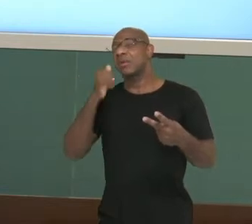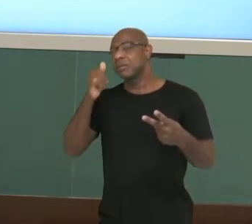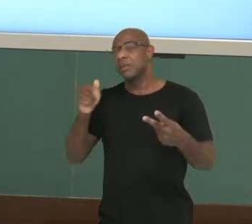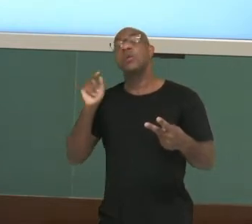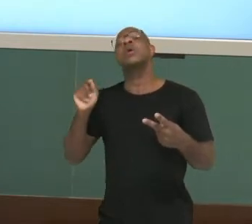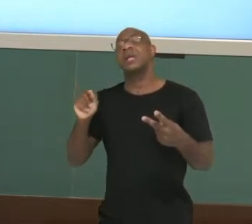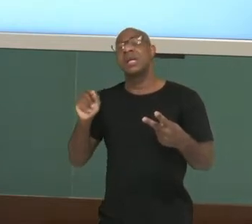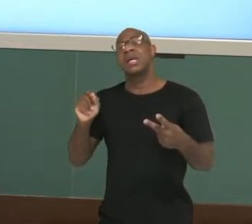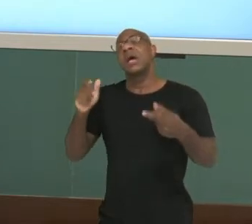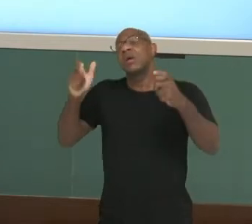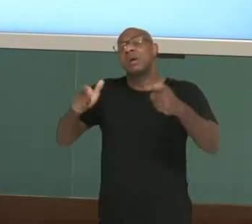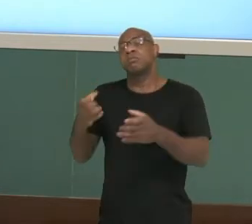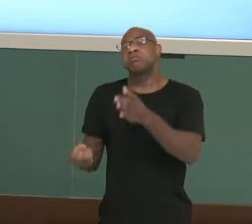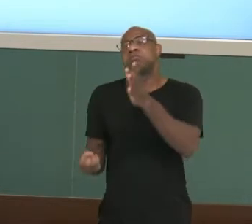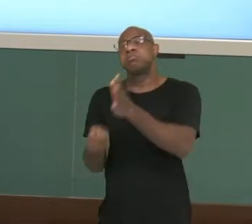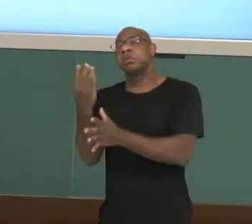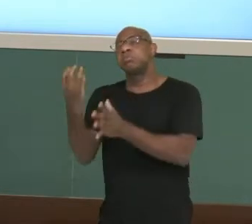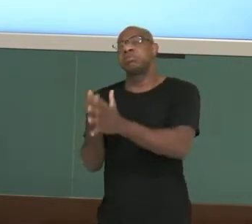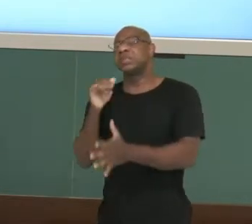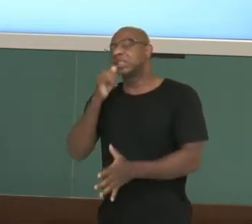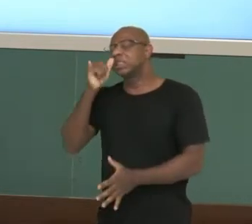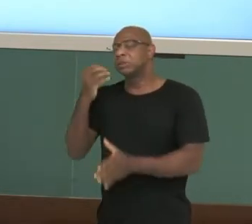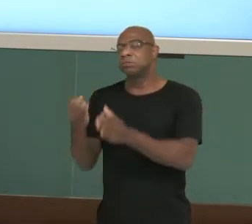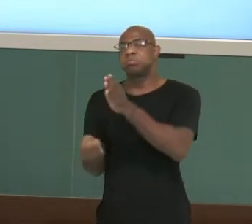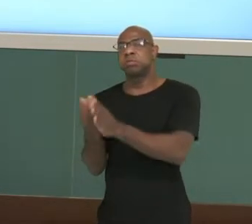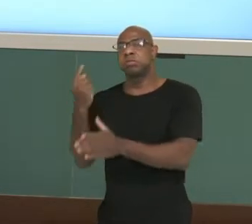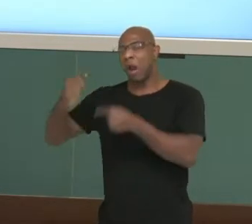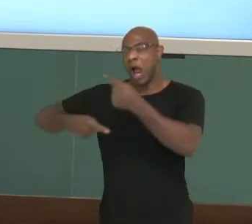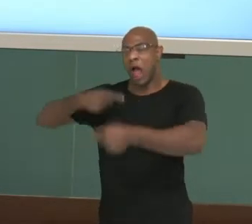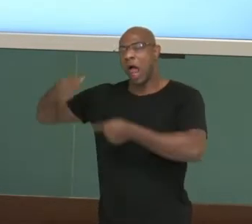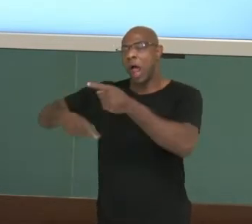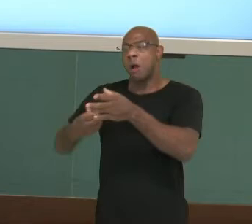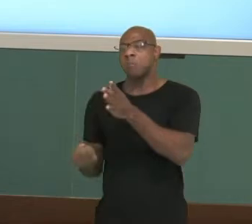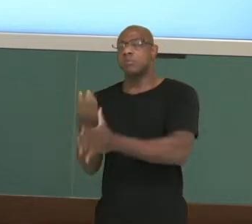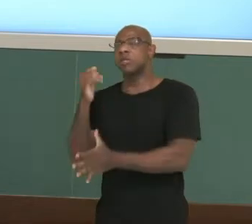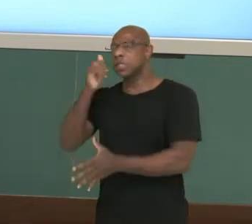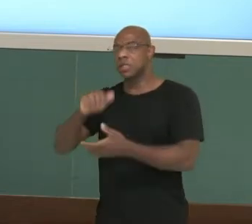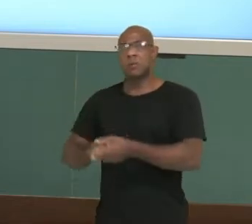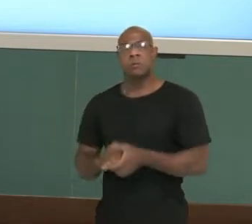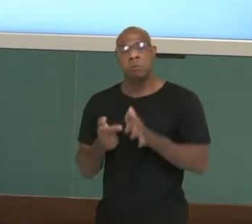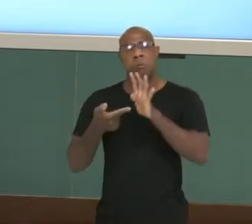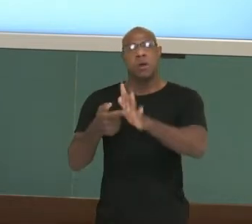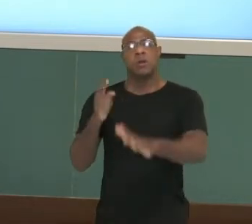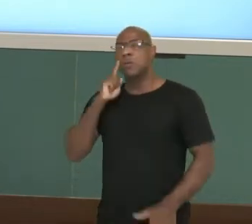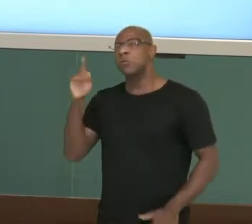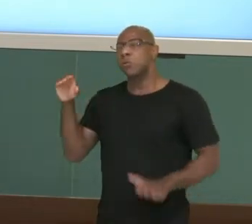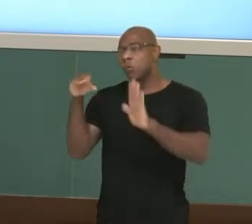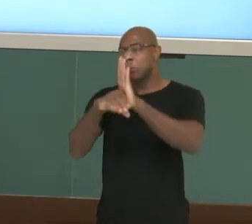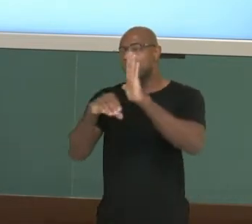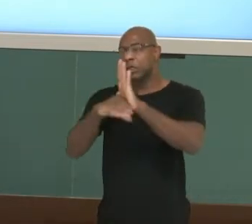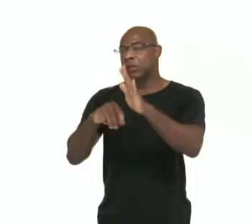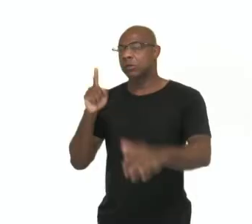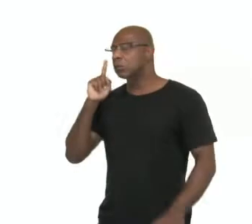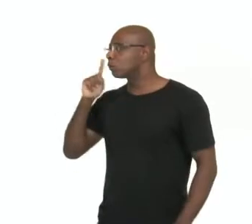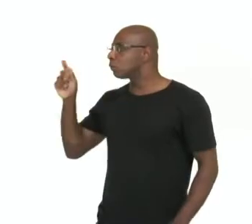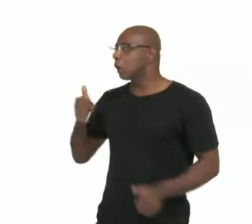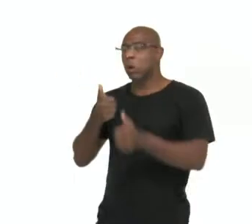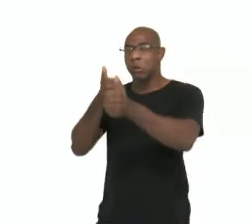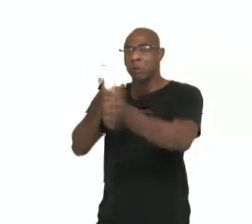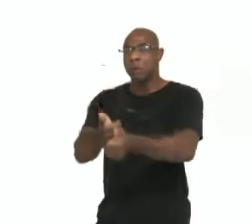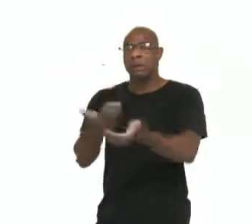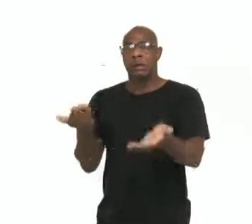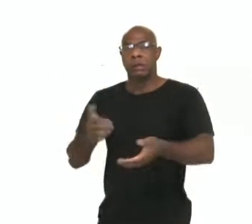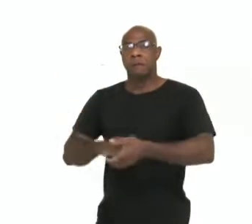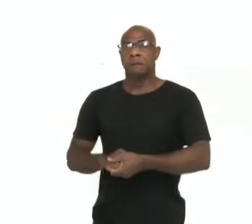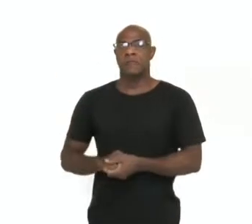nos pode gerar eletricidade. Olha aqui, ó, e aqui traz justamente essa definição. Acompanha na tela, dá uma olhada lá. Ó. A